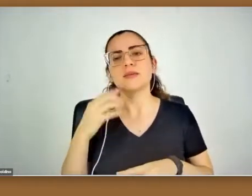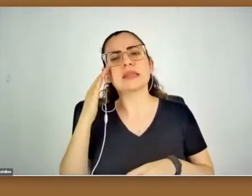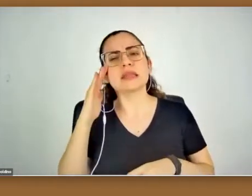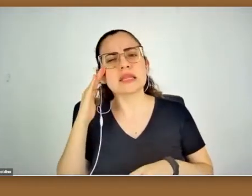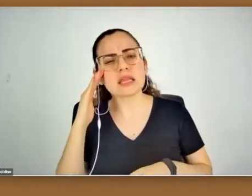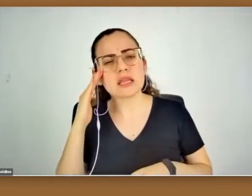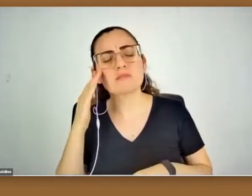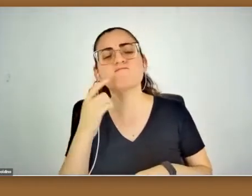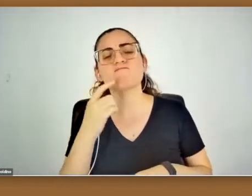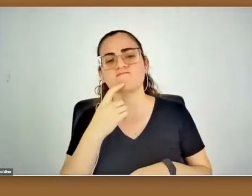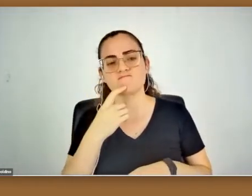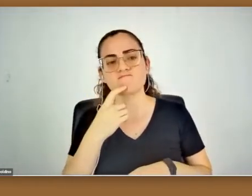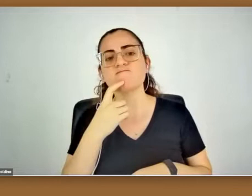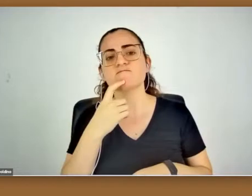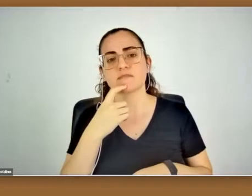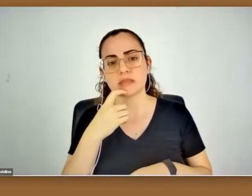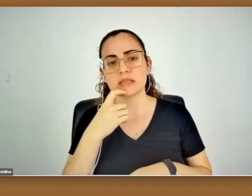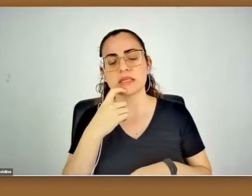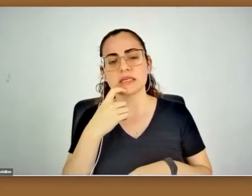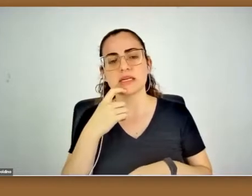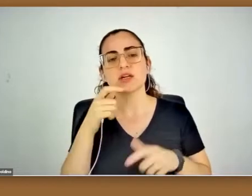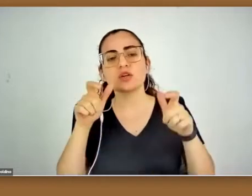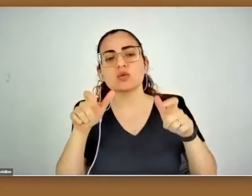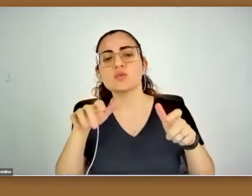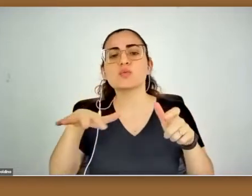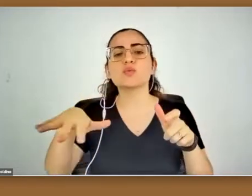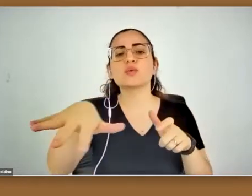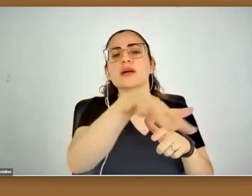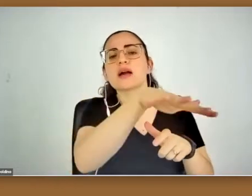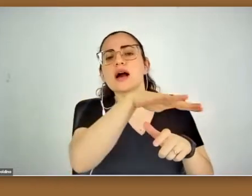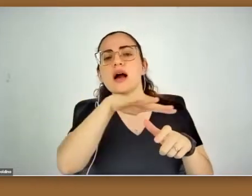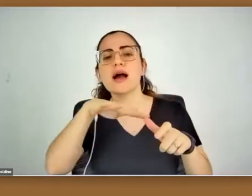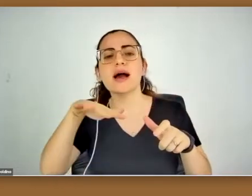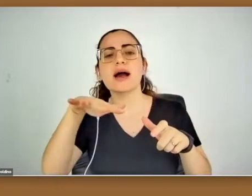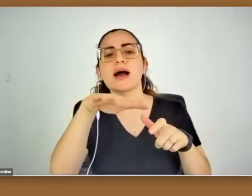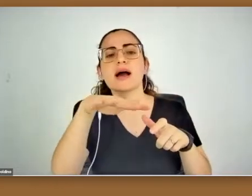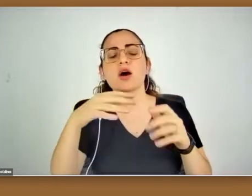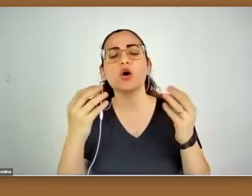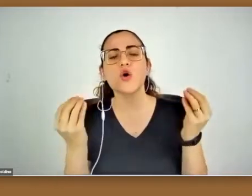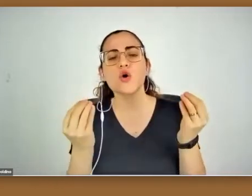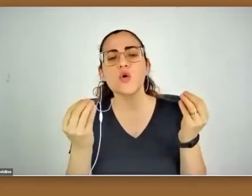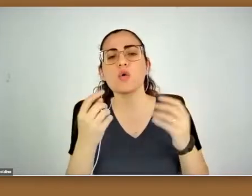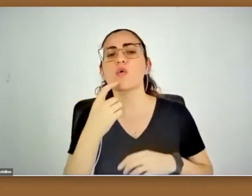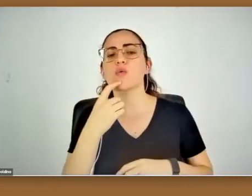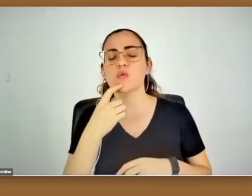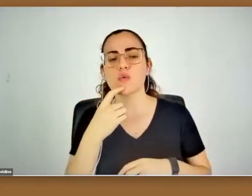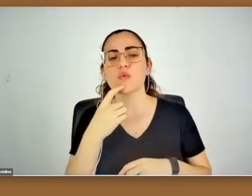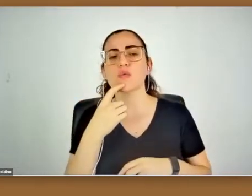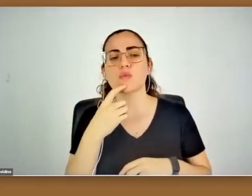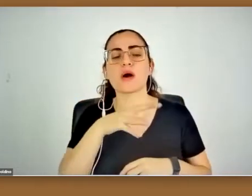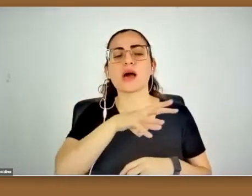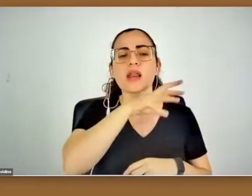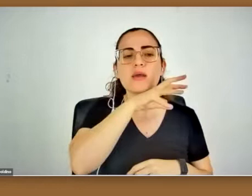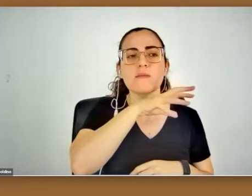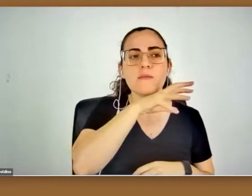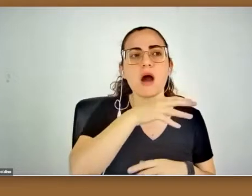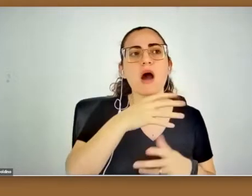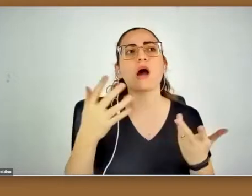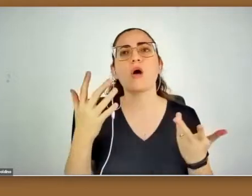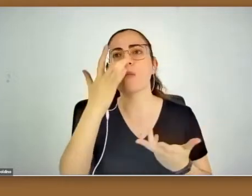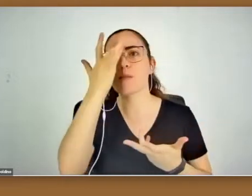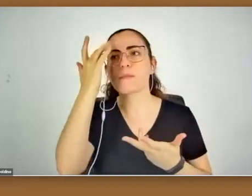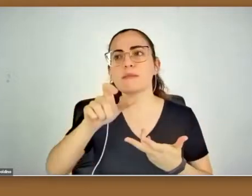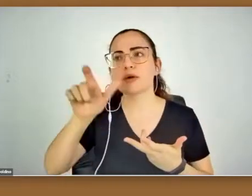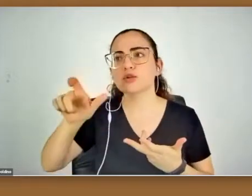isso está ligado com questões do ambiente e o que isso está ligado também à saúde dos animais e dos humanos, porque a